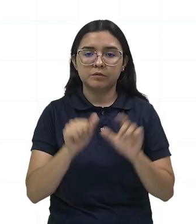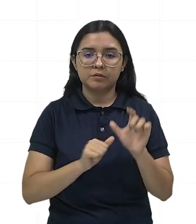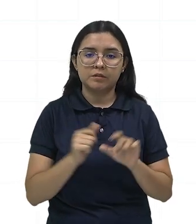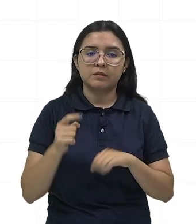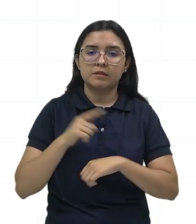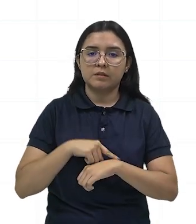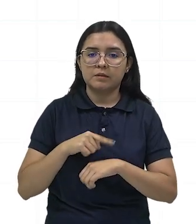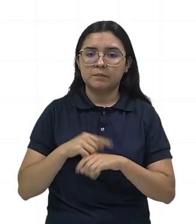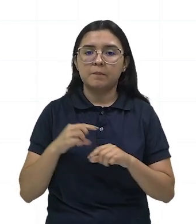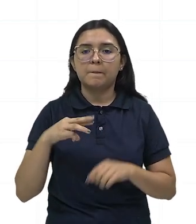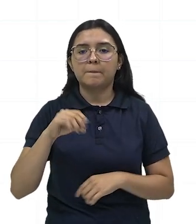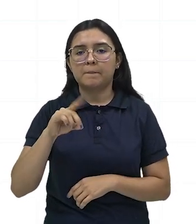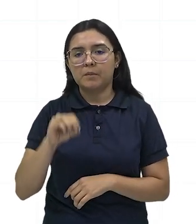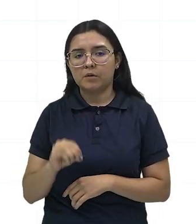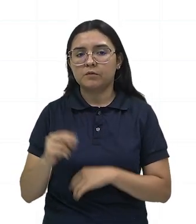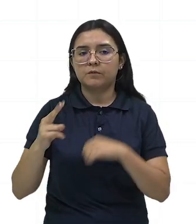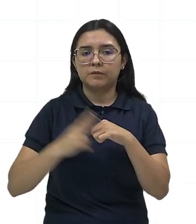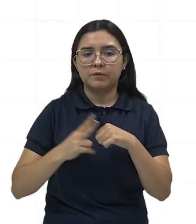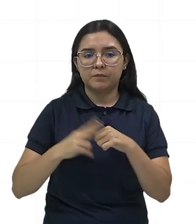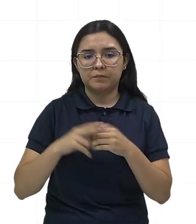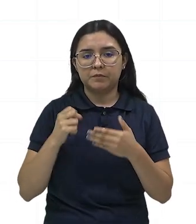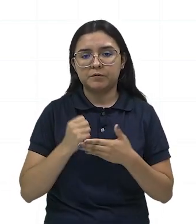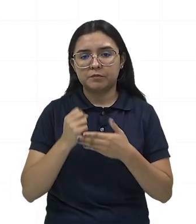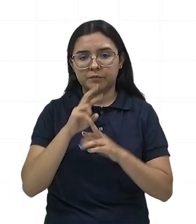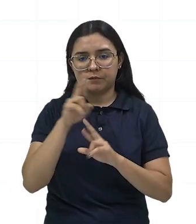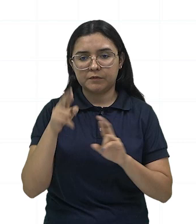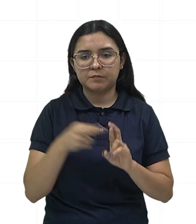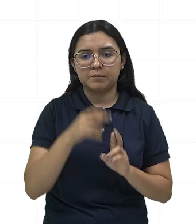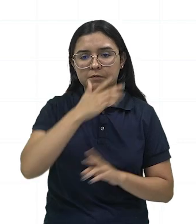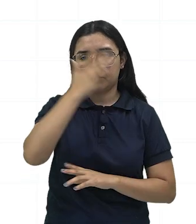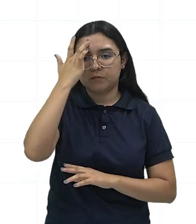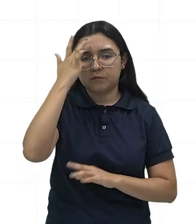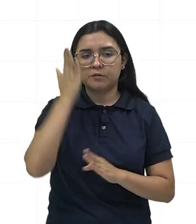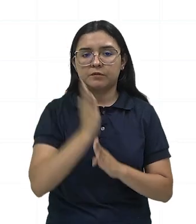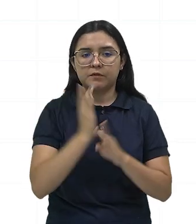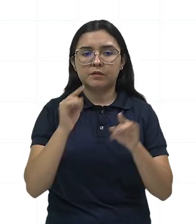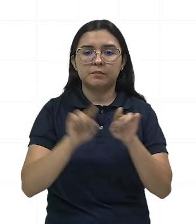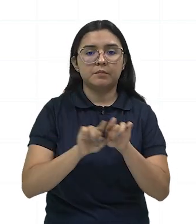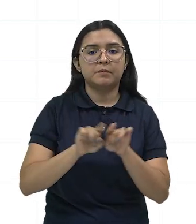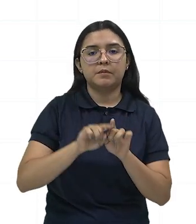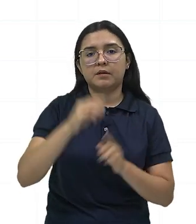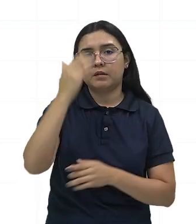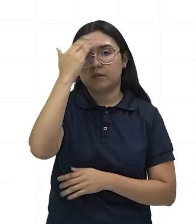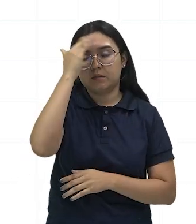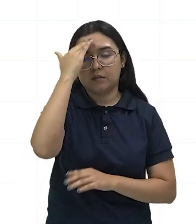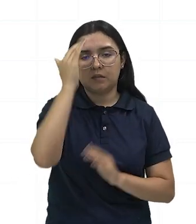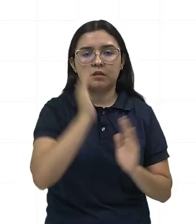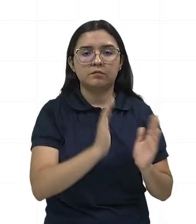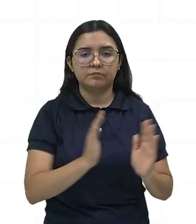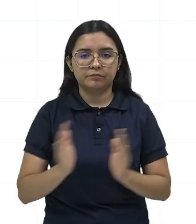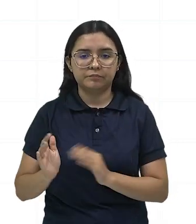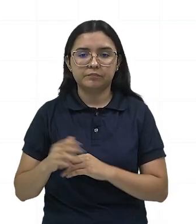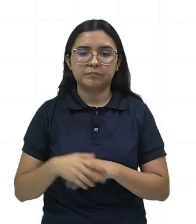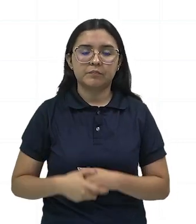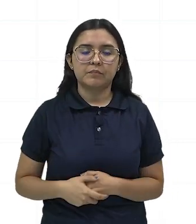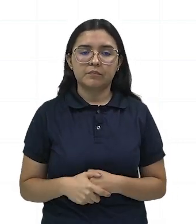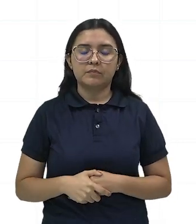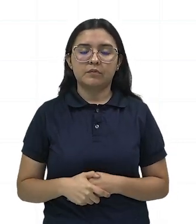verbos ajudam como referência para o leitor identificar e entender a ordem em que os fatores se